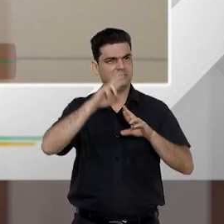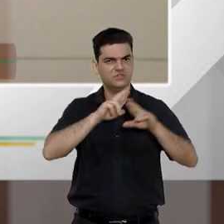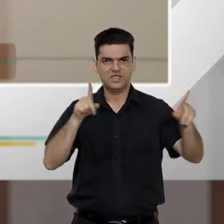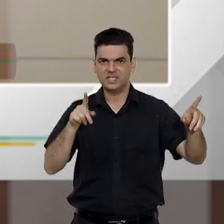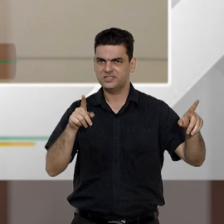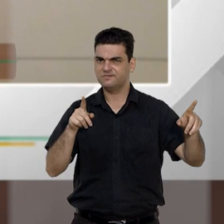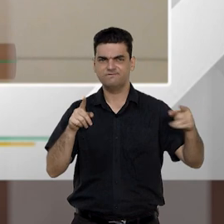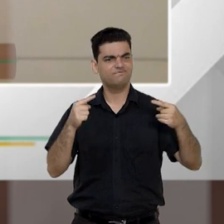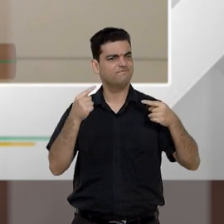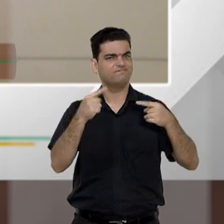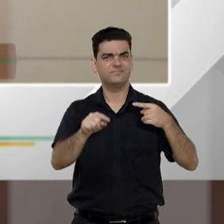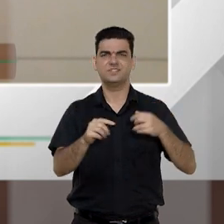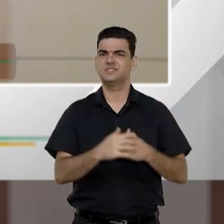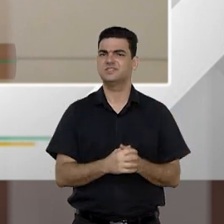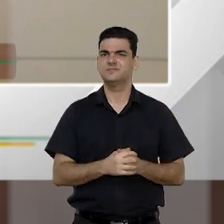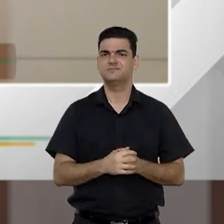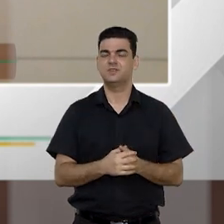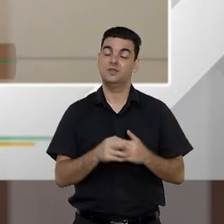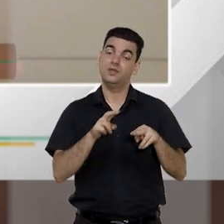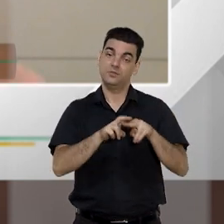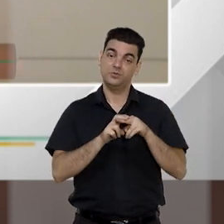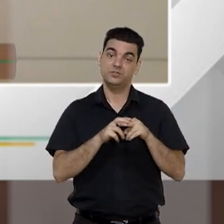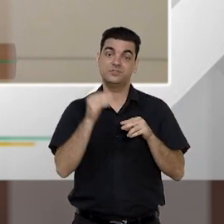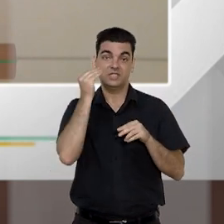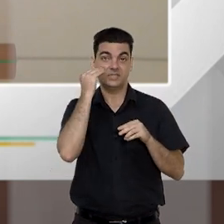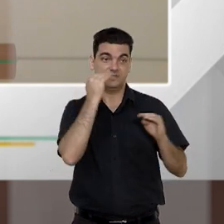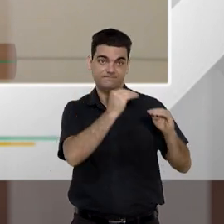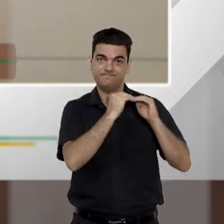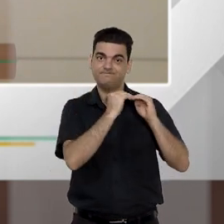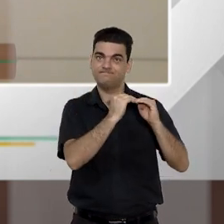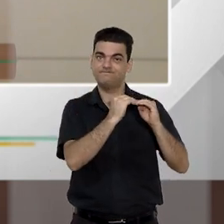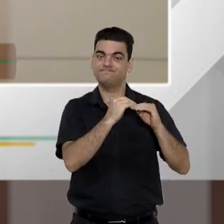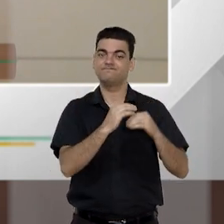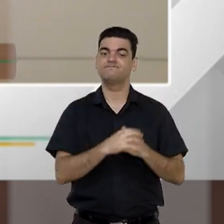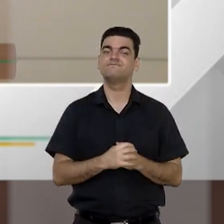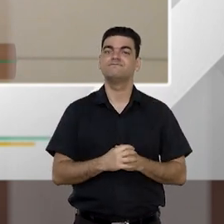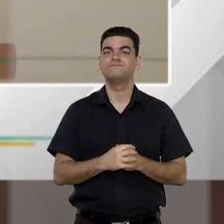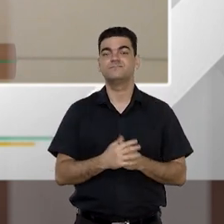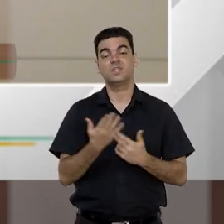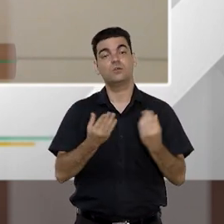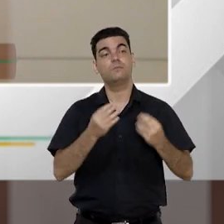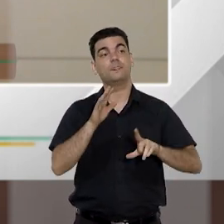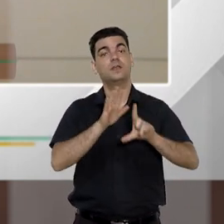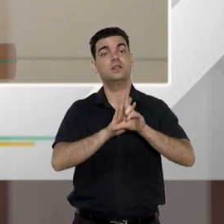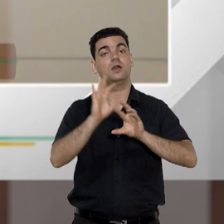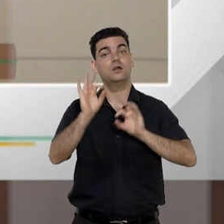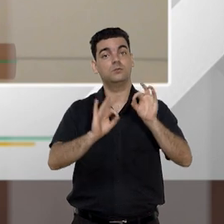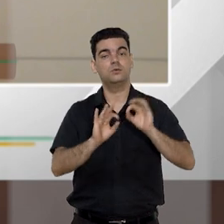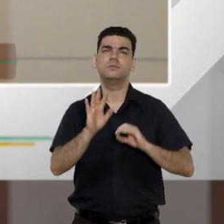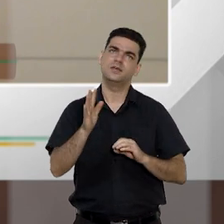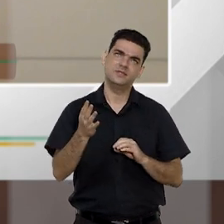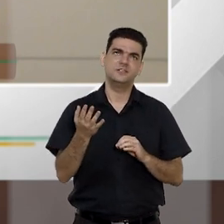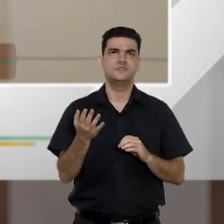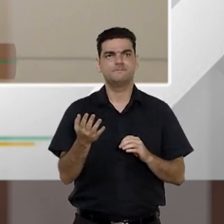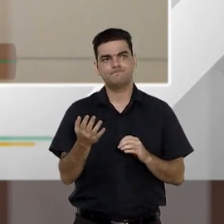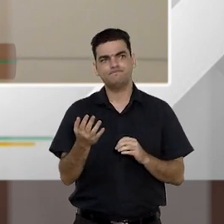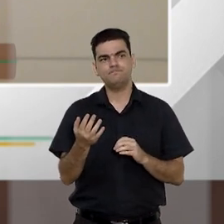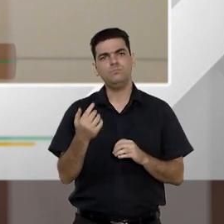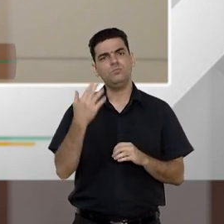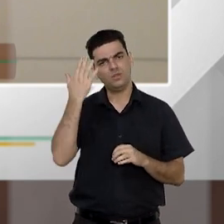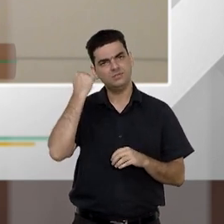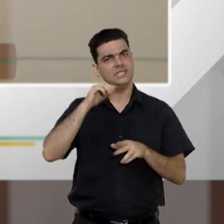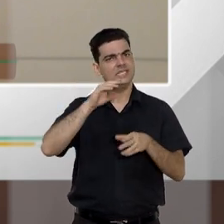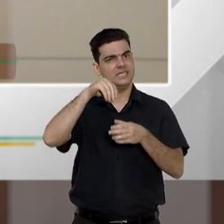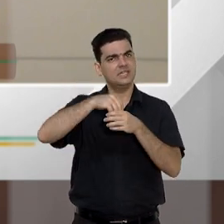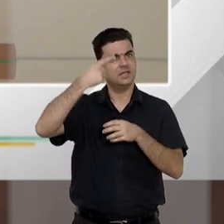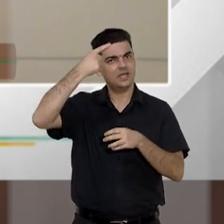duas maneiras, no juizado de um jeito, na vara federal de outro jeito. Essa sem dúvida alguma foi o escopo do legislador. Claro